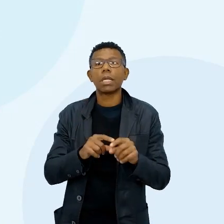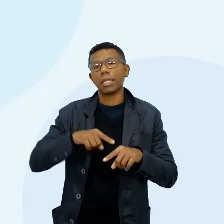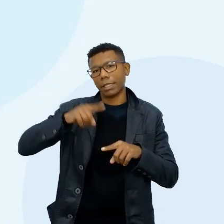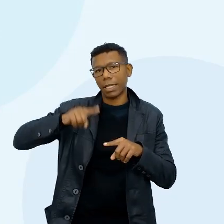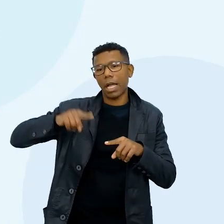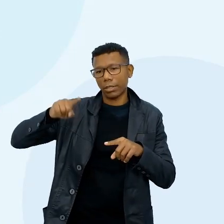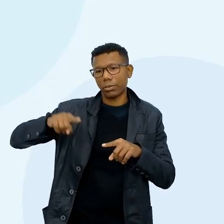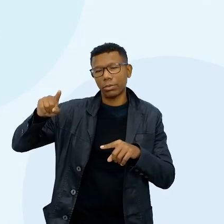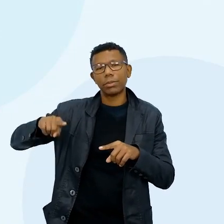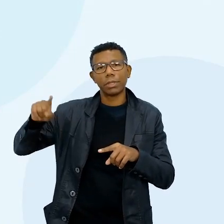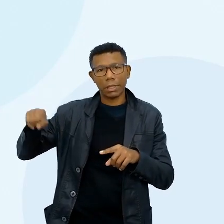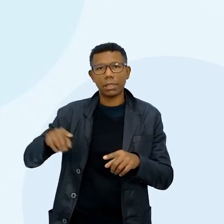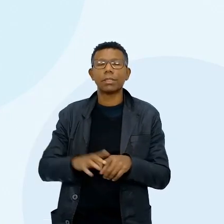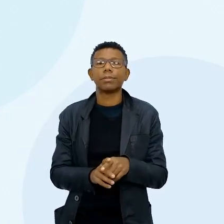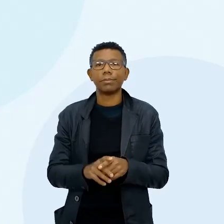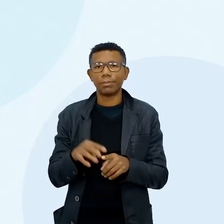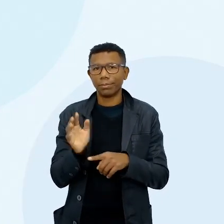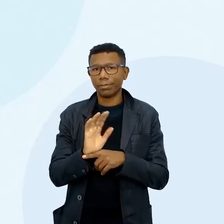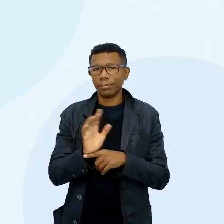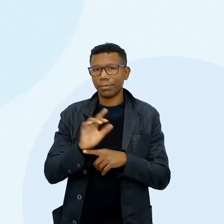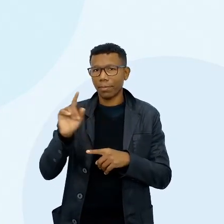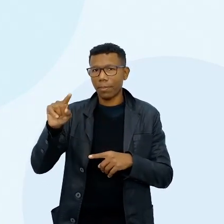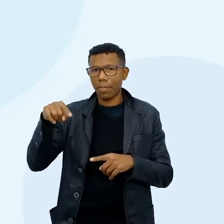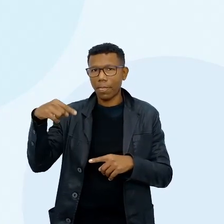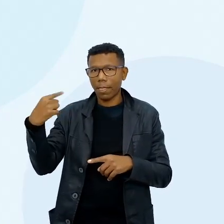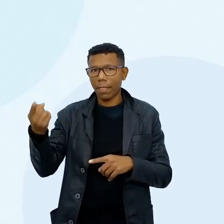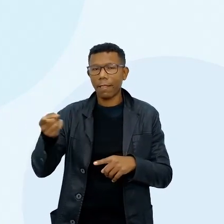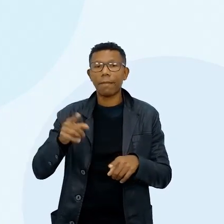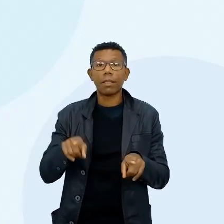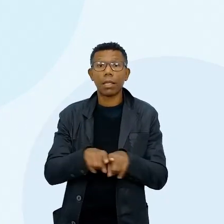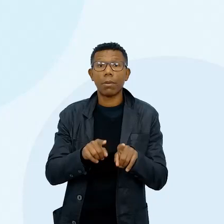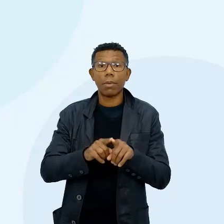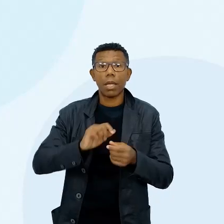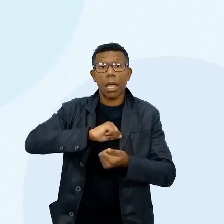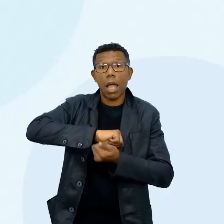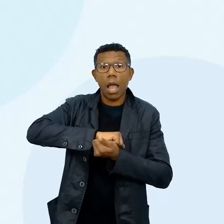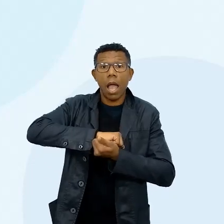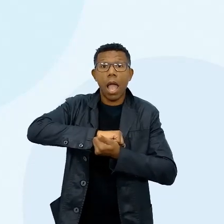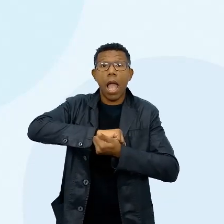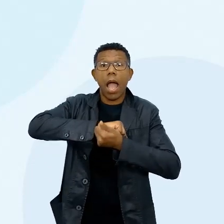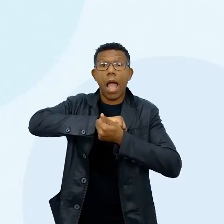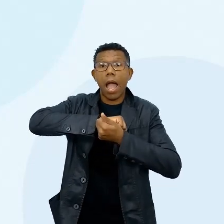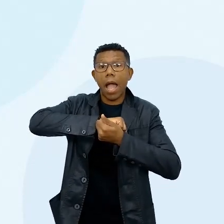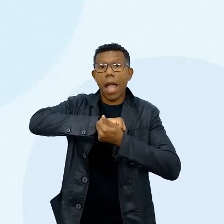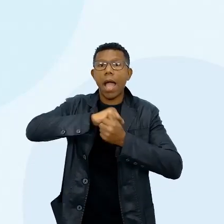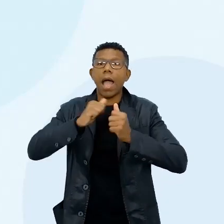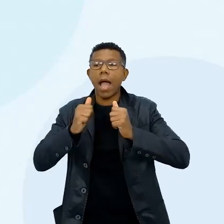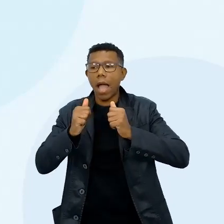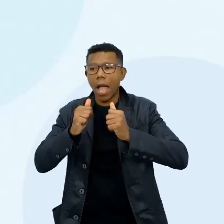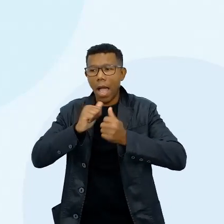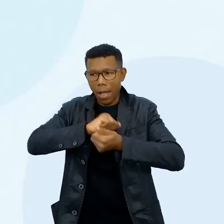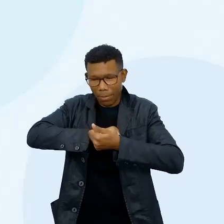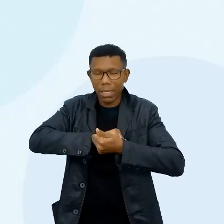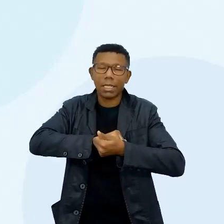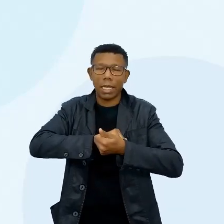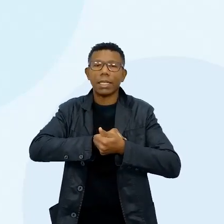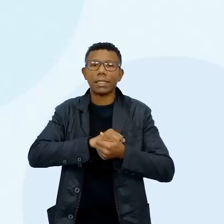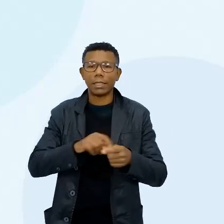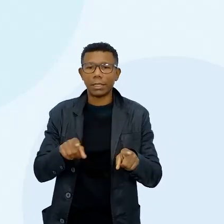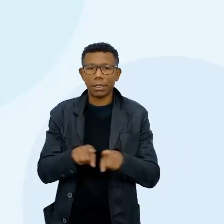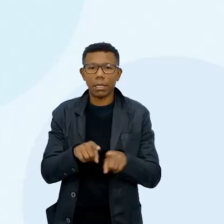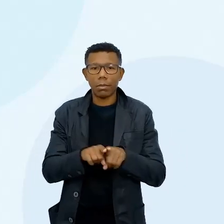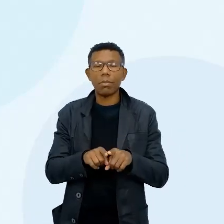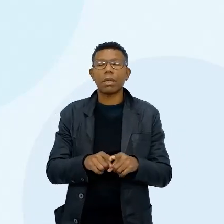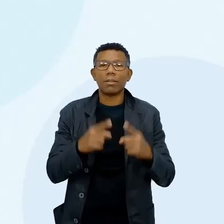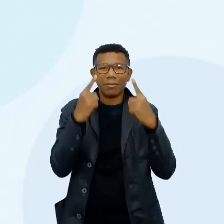dados. Próximo slide, por favor. Habilidade de retomada. Isso, identificar diversas formas